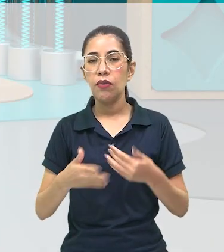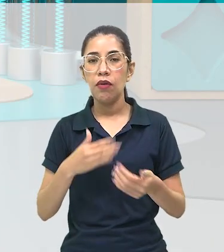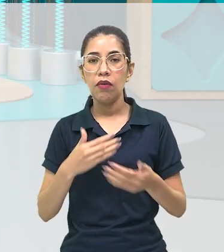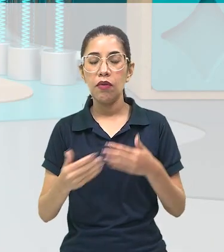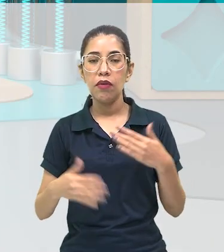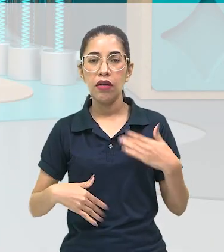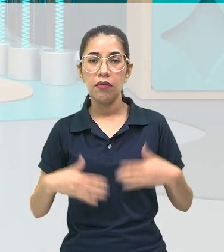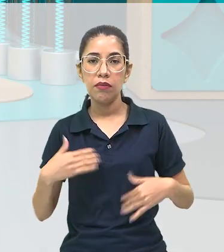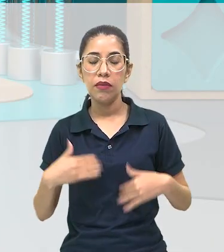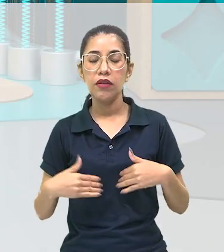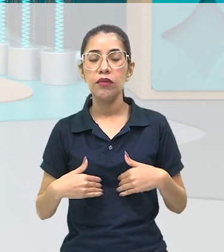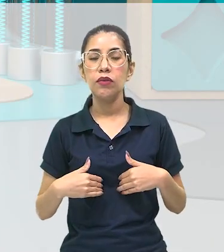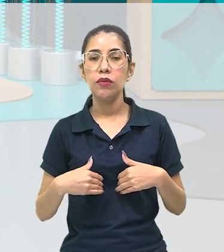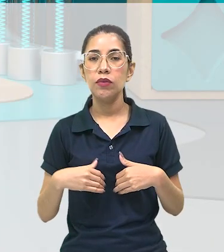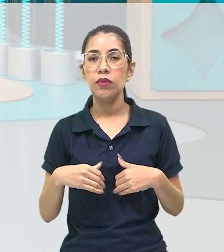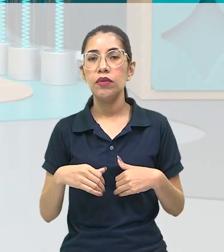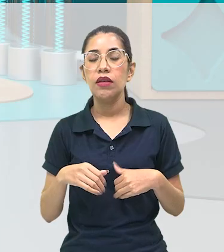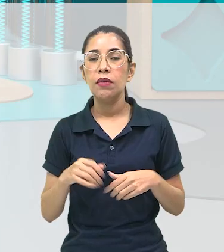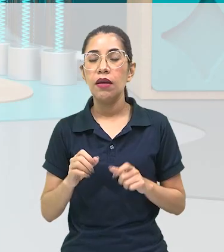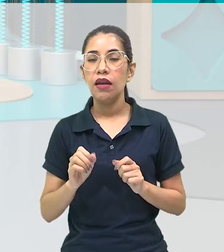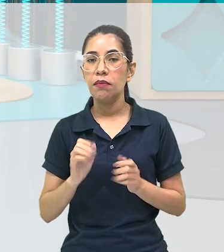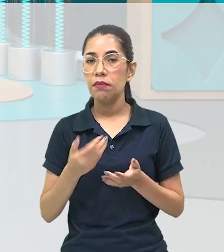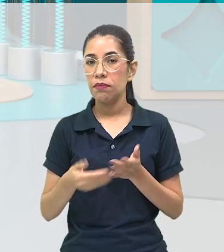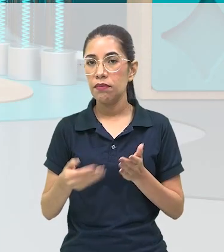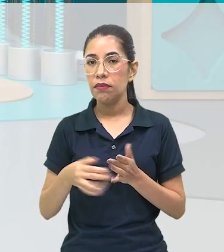dos pés, perde.